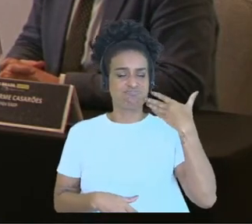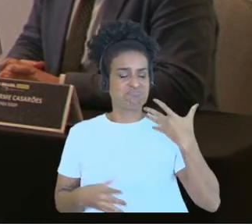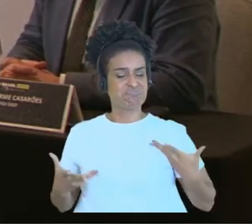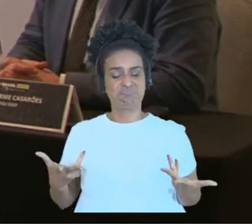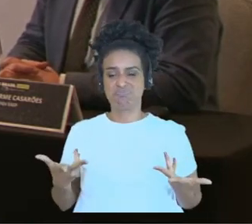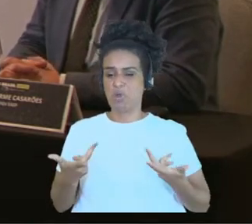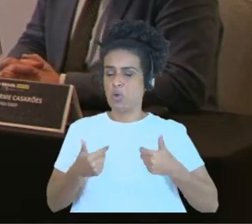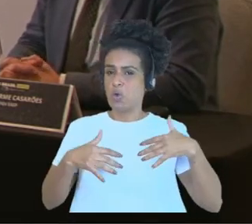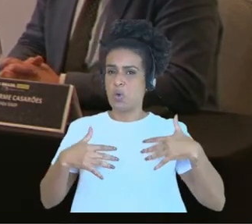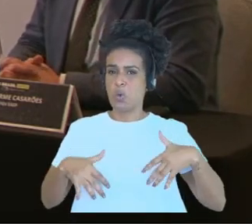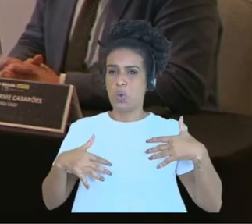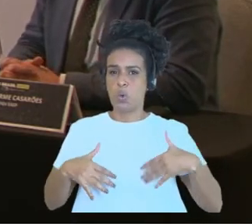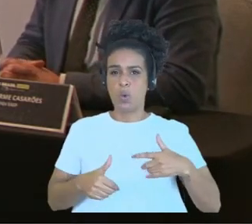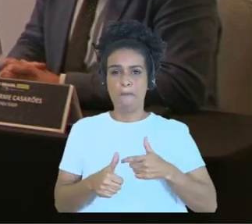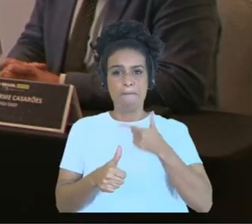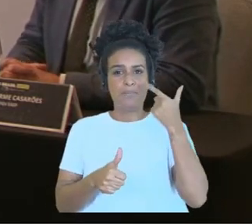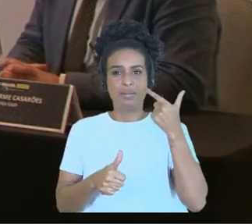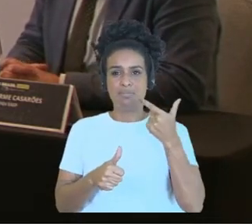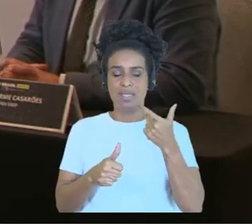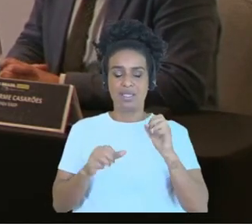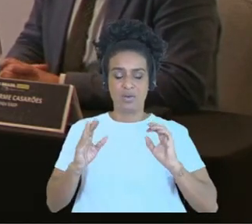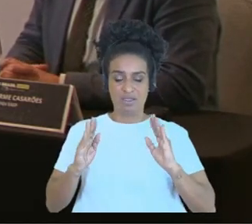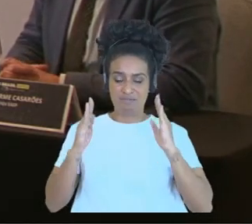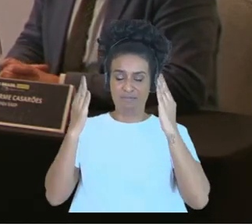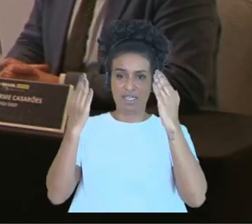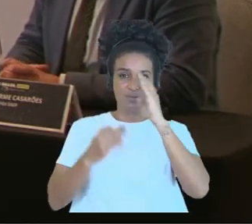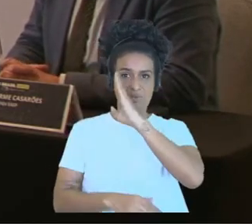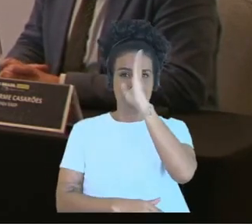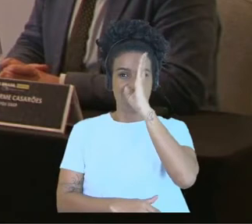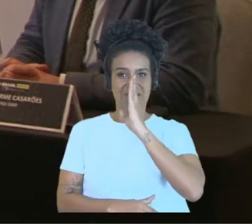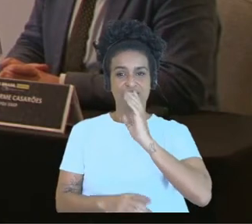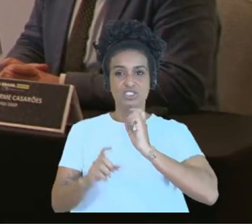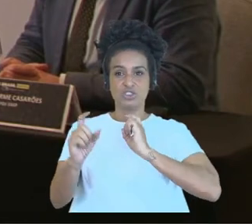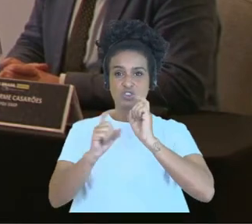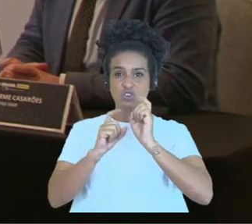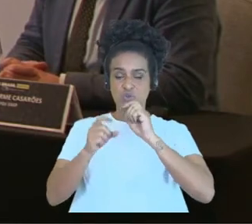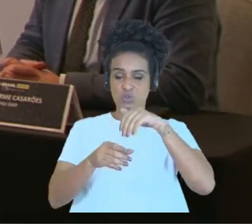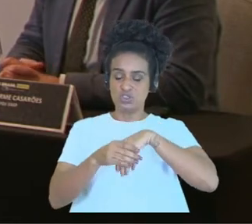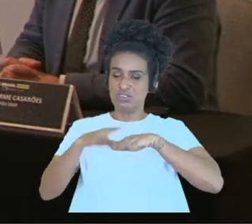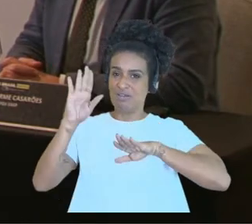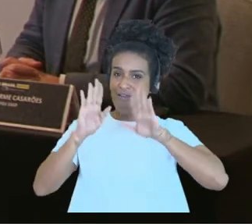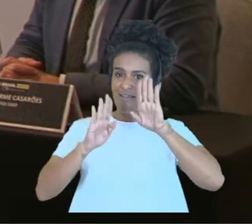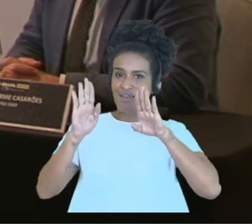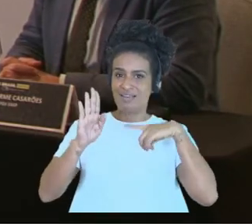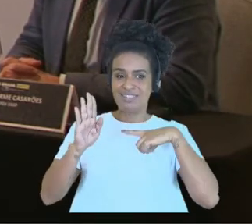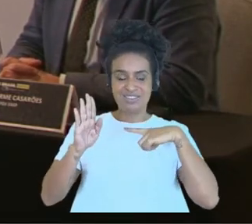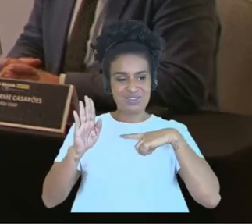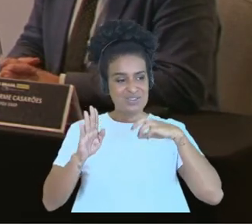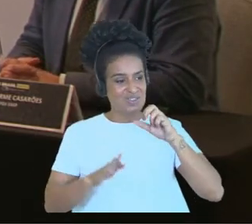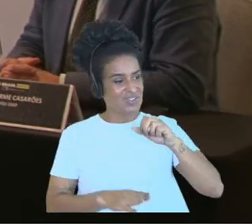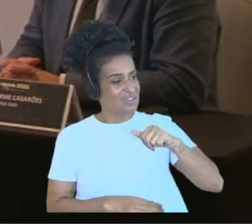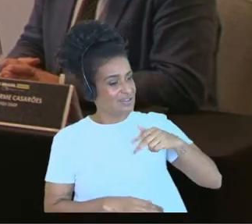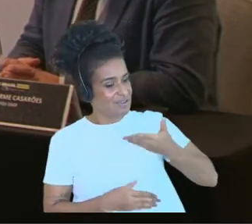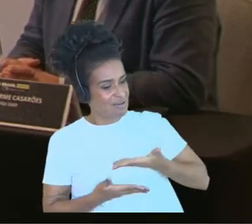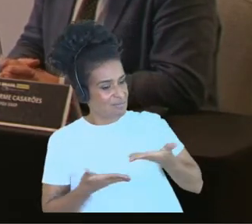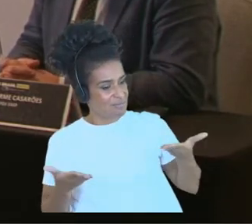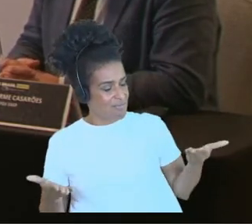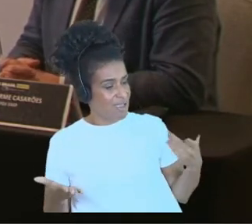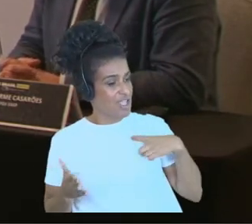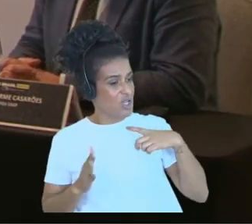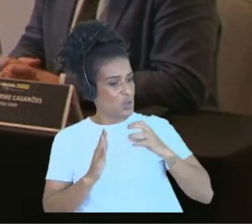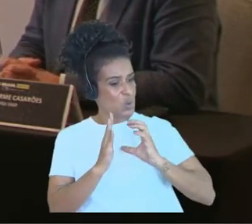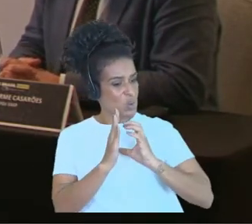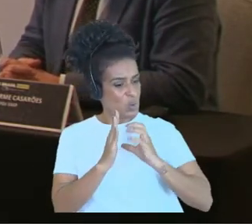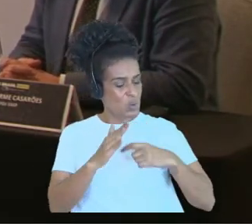espetacular primeiro evento, com certeza, no Brasil, que está discutindo as eleições. Ana Schimek, sua equipe da CAS, parabéns